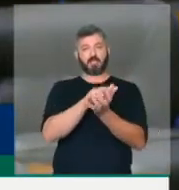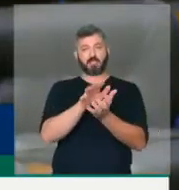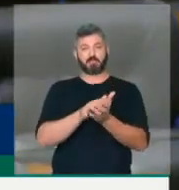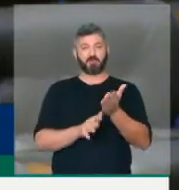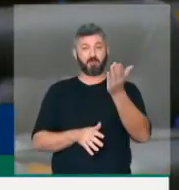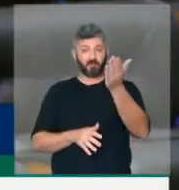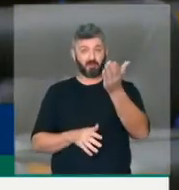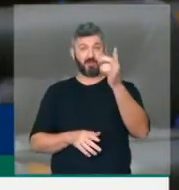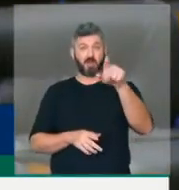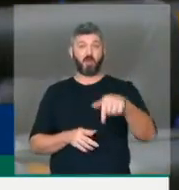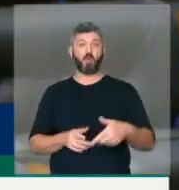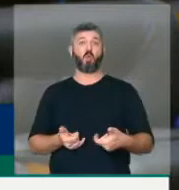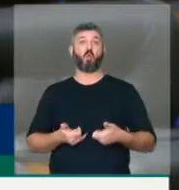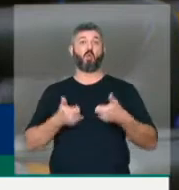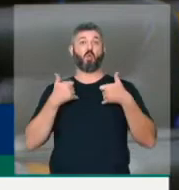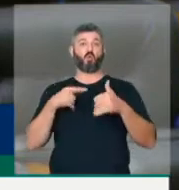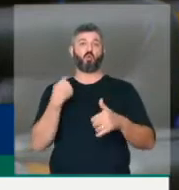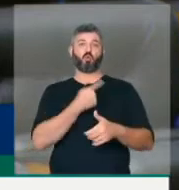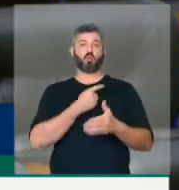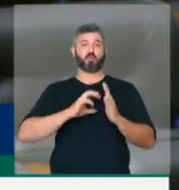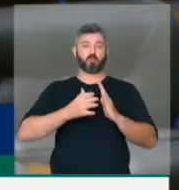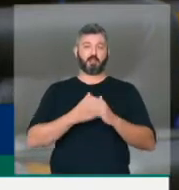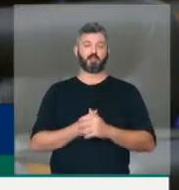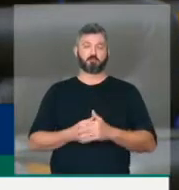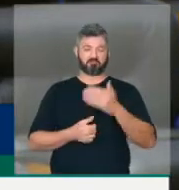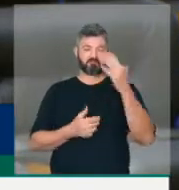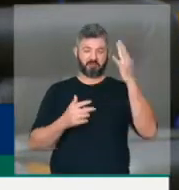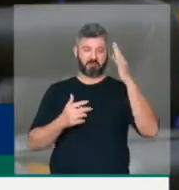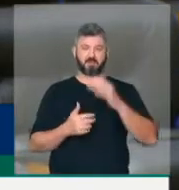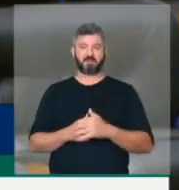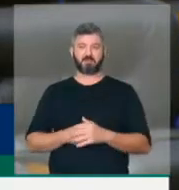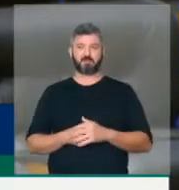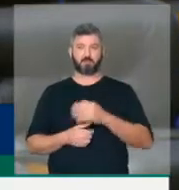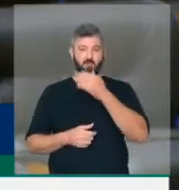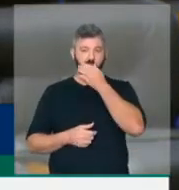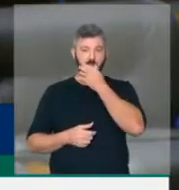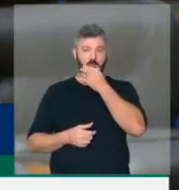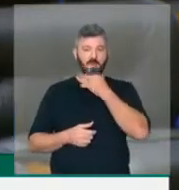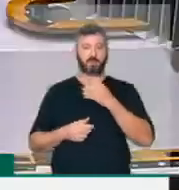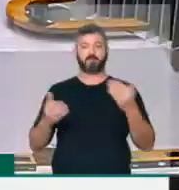Você é um orgulho do Partido Socialista Brasileiro. Parabéns. Obrigado, deputado Silvio Costa.